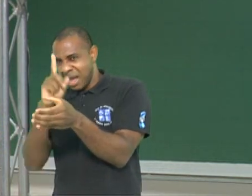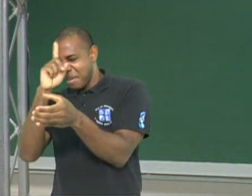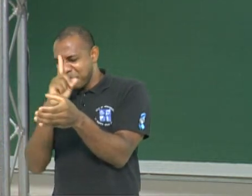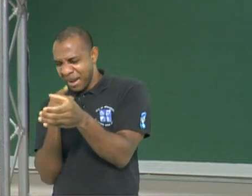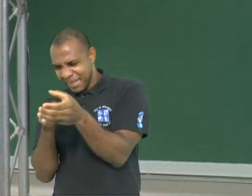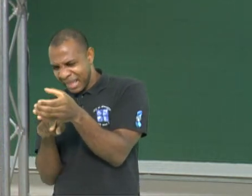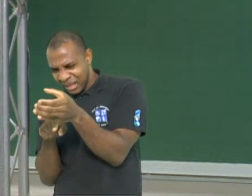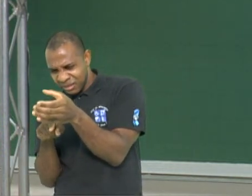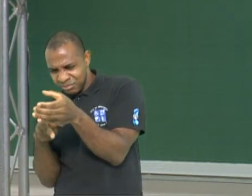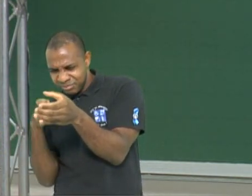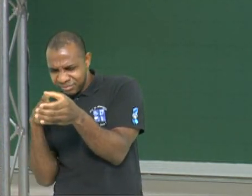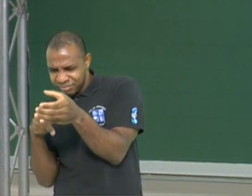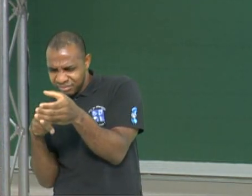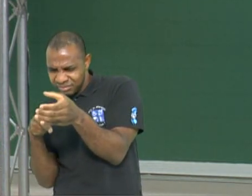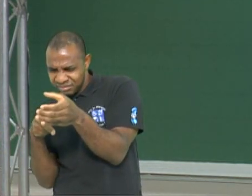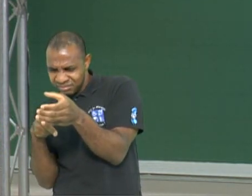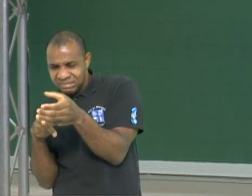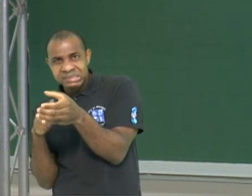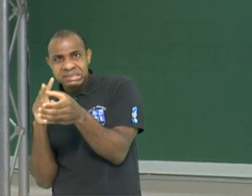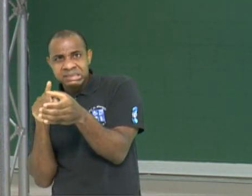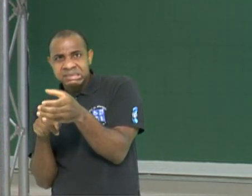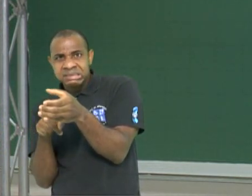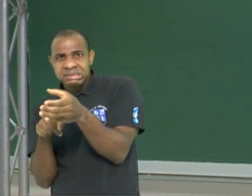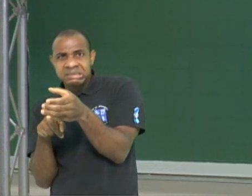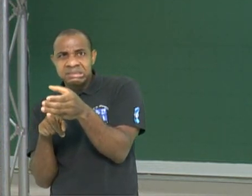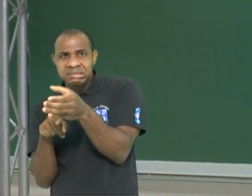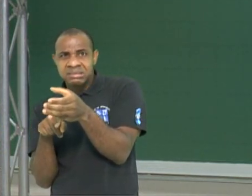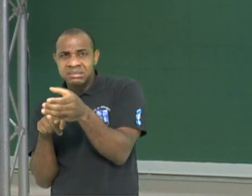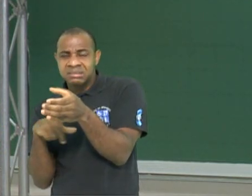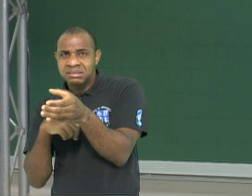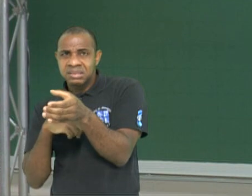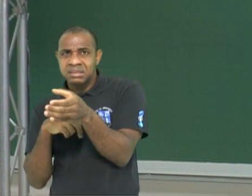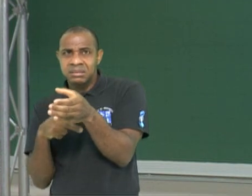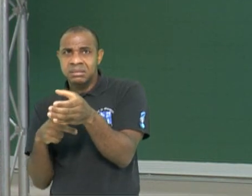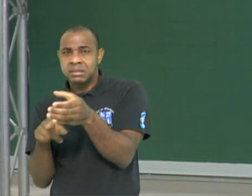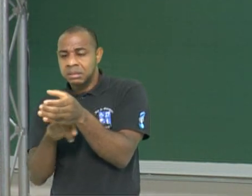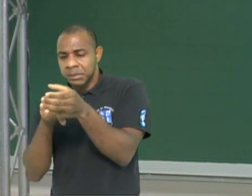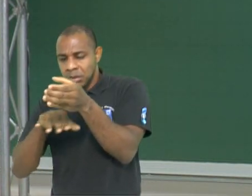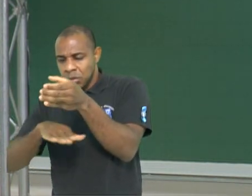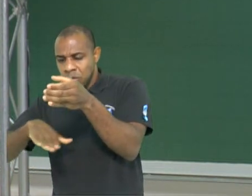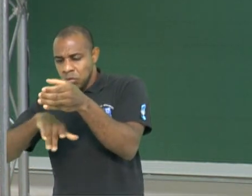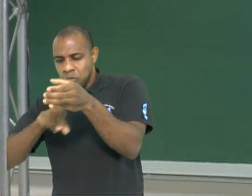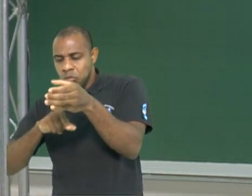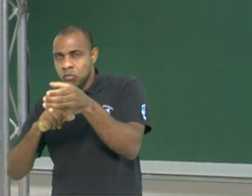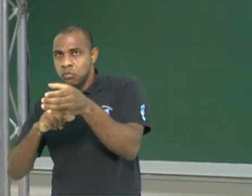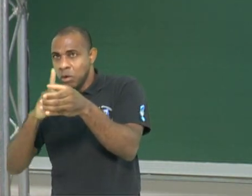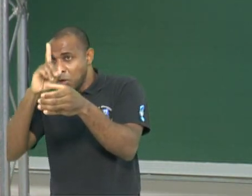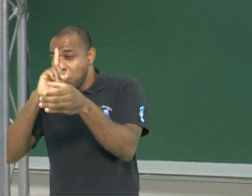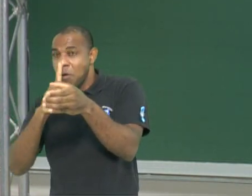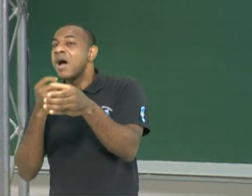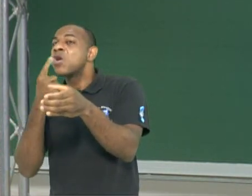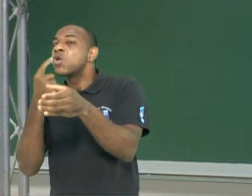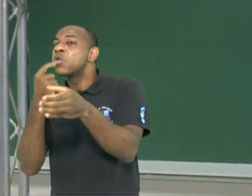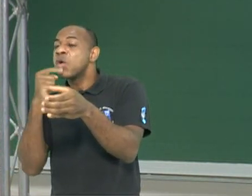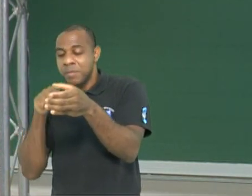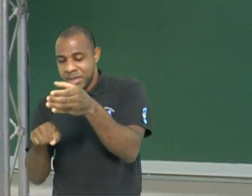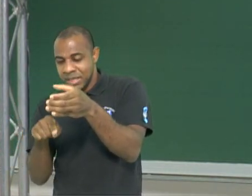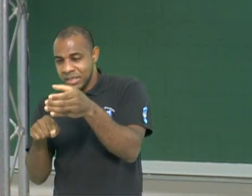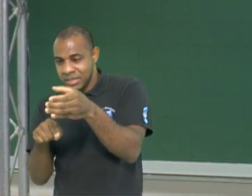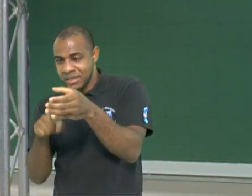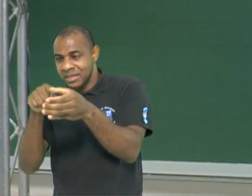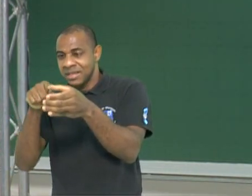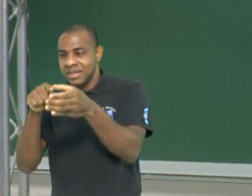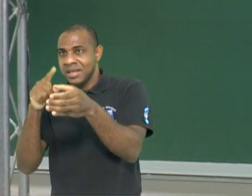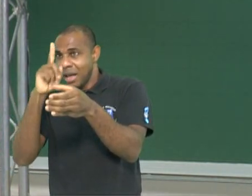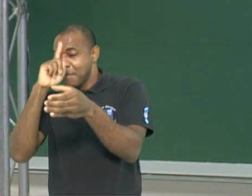líquido amarelado, meio transparente ali, né? E uma parte avermelhada aqui no fundo, né? Isso aí acontece porque a densidade daquilo que